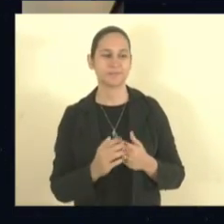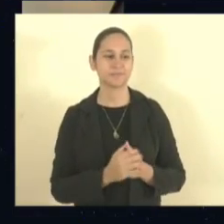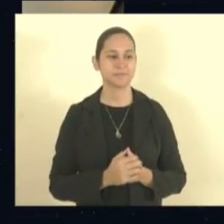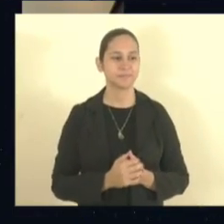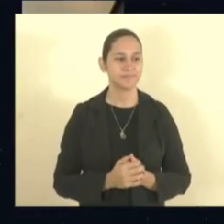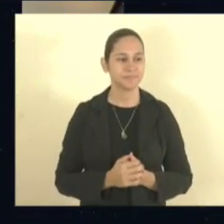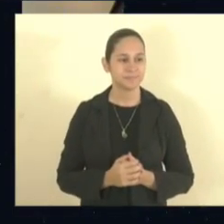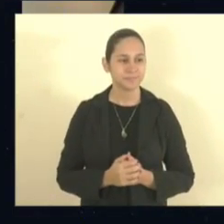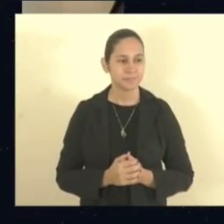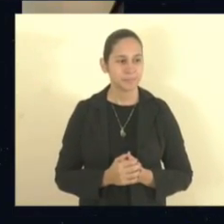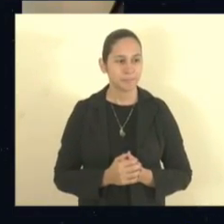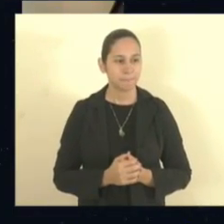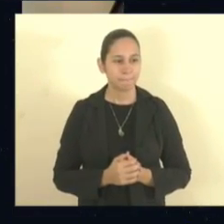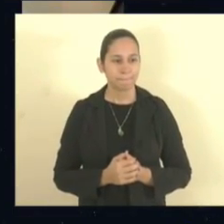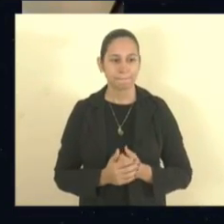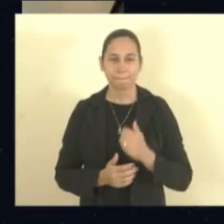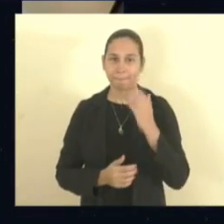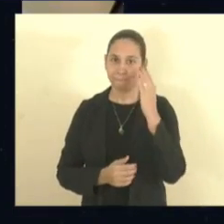Obrigado, deputado.